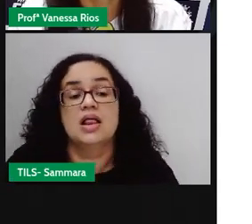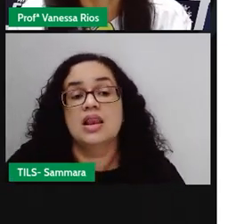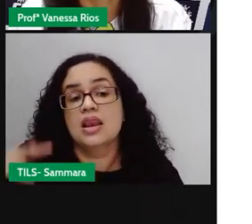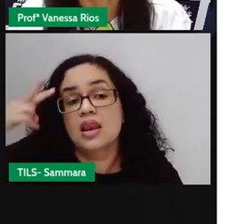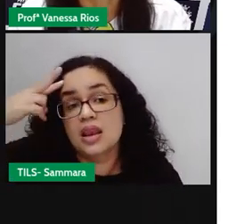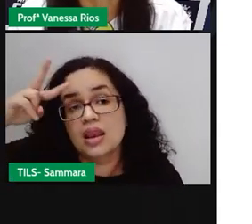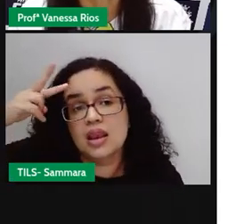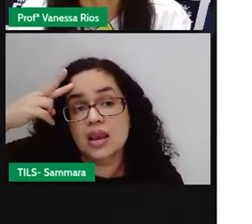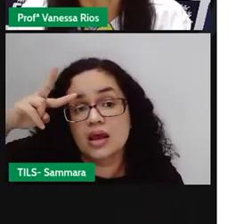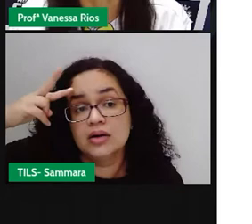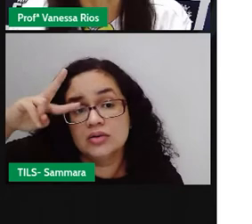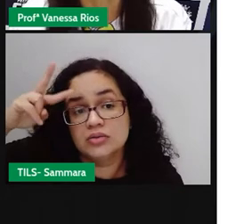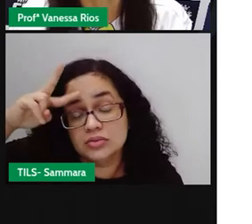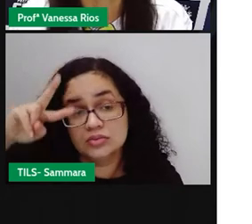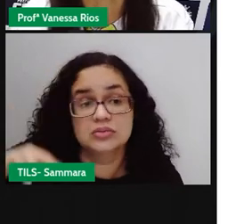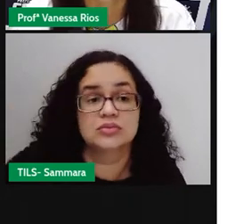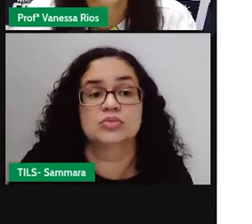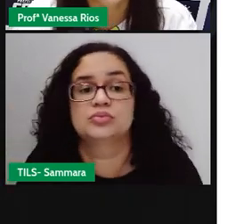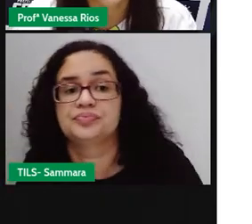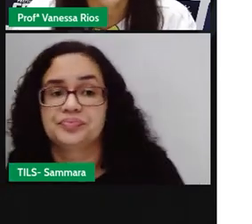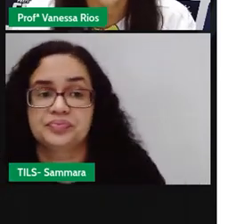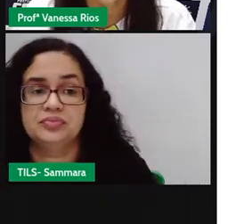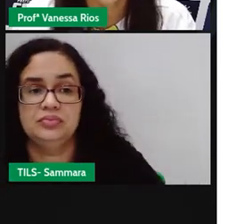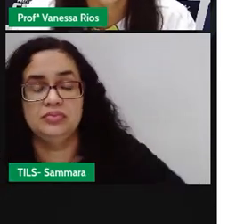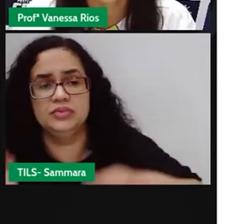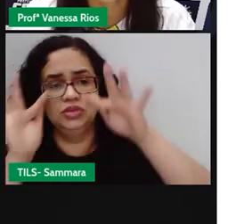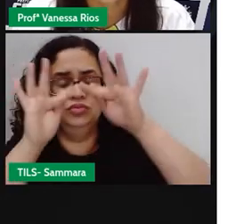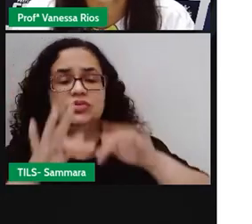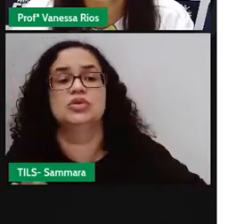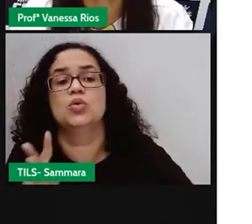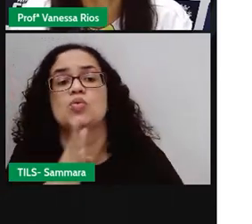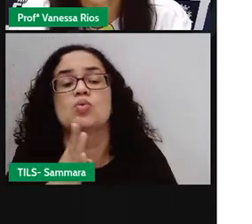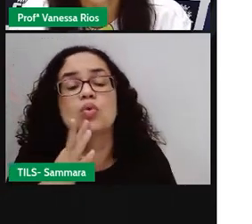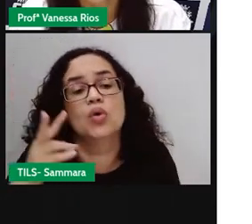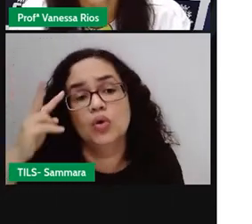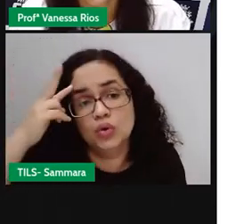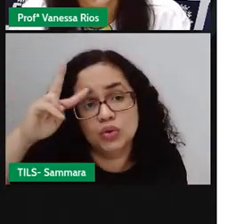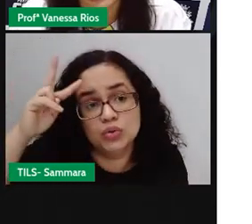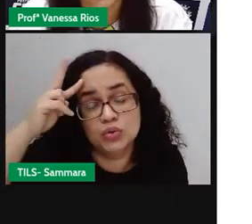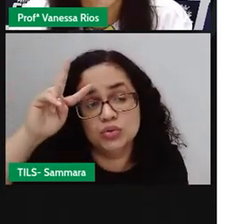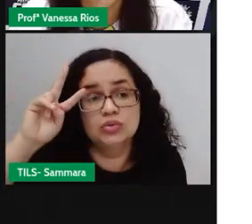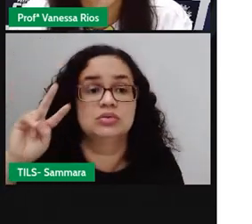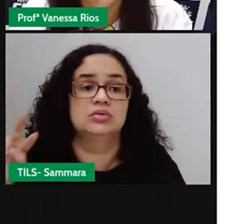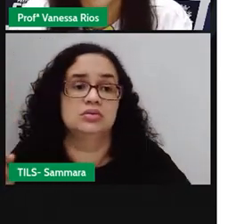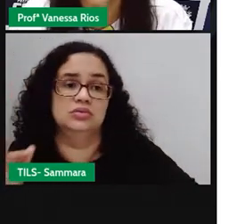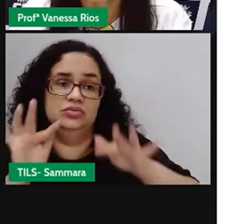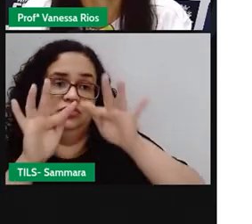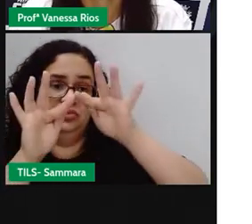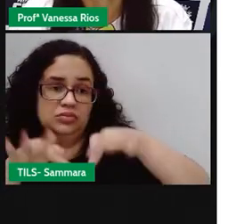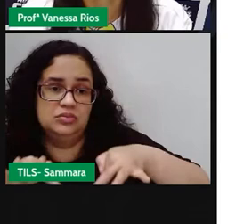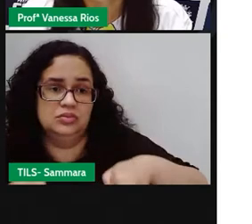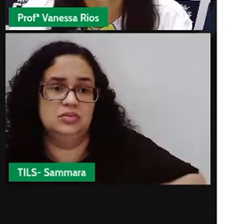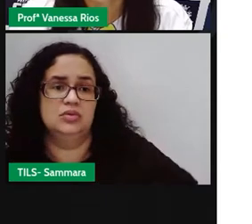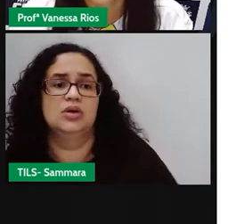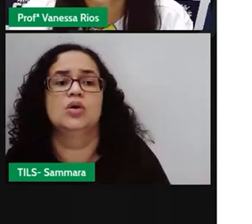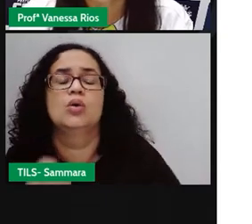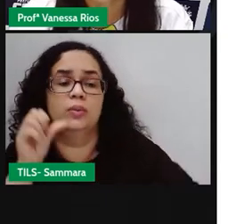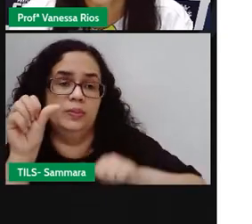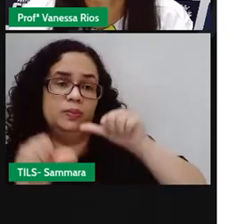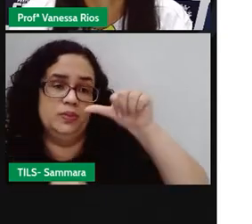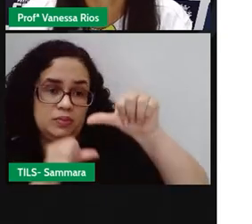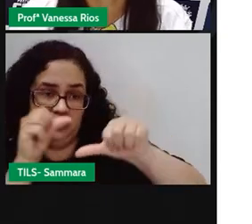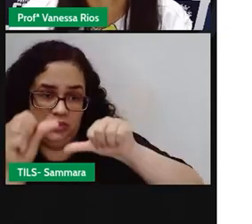um pouquinho aí em relação a esse final. Se você fosse recontar esse final, o que você